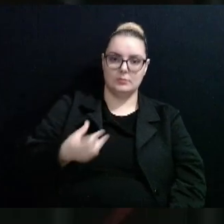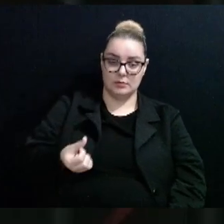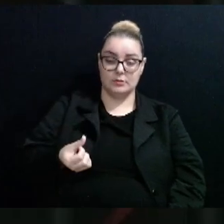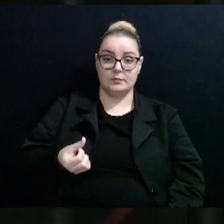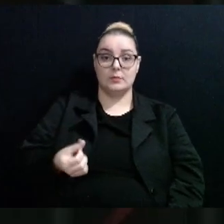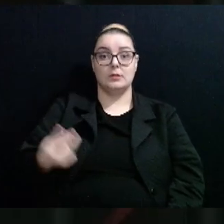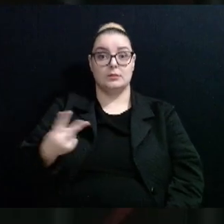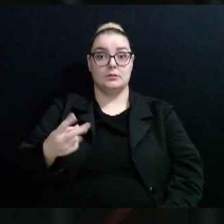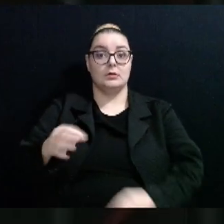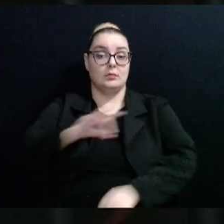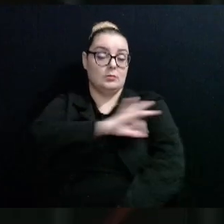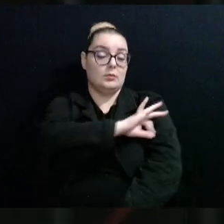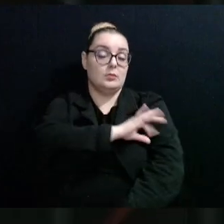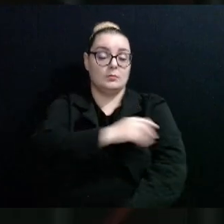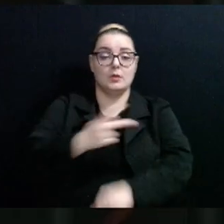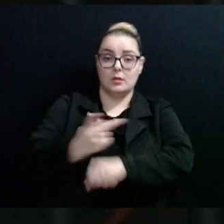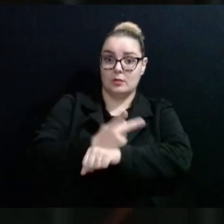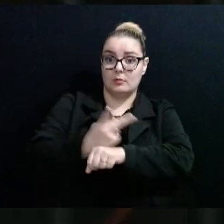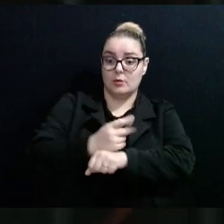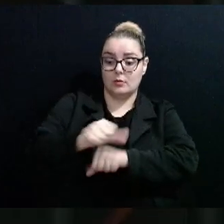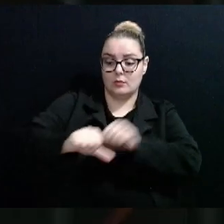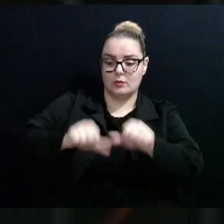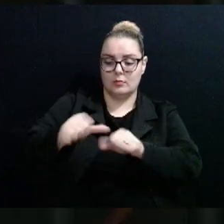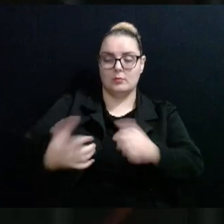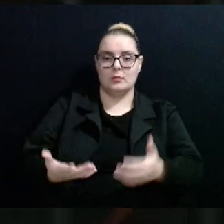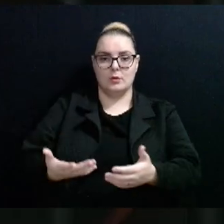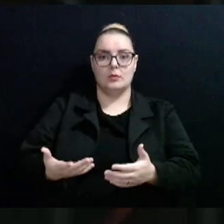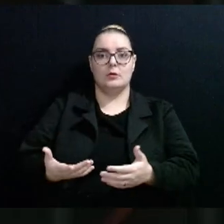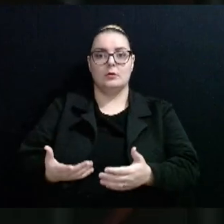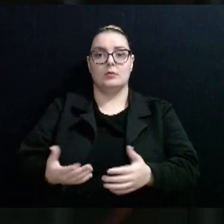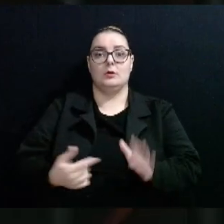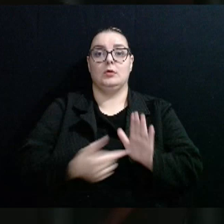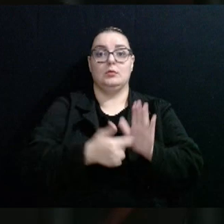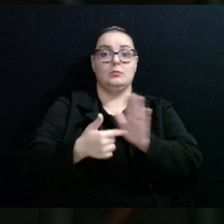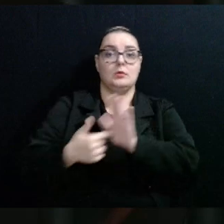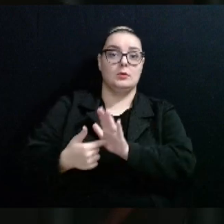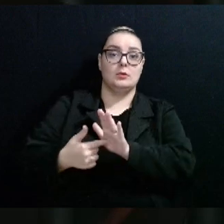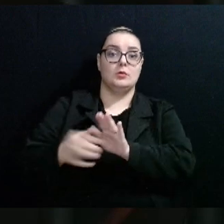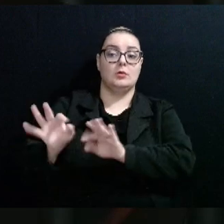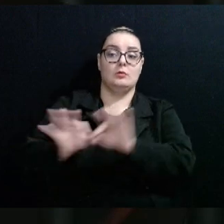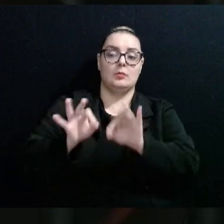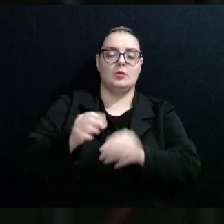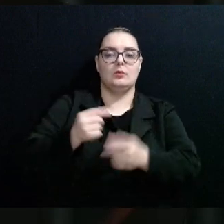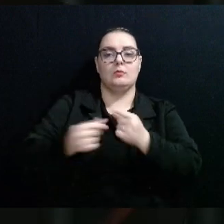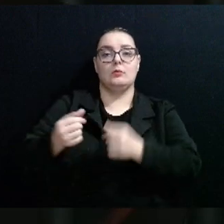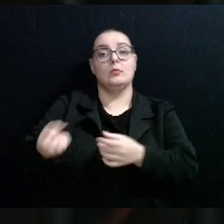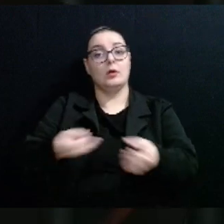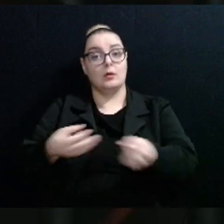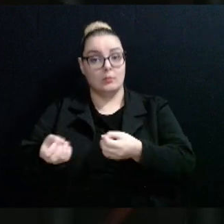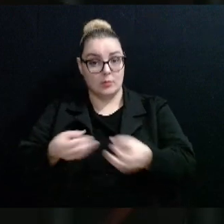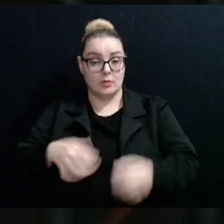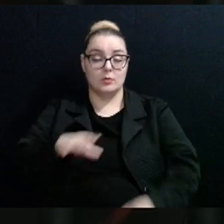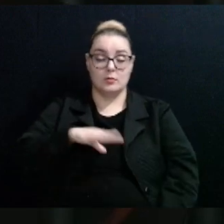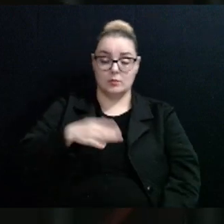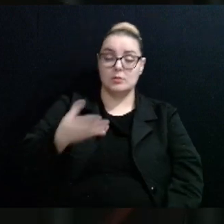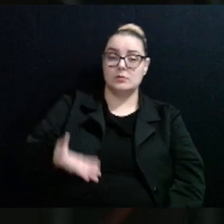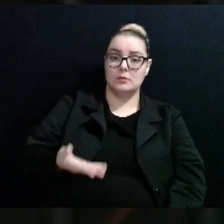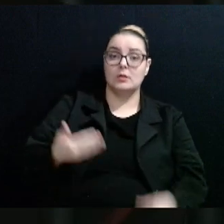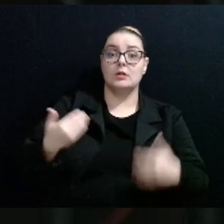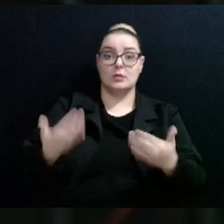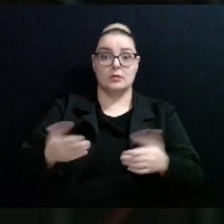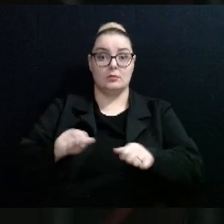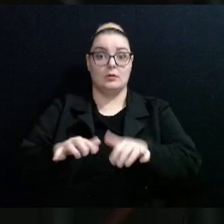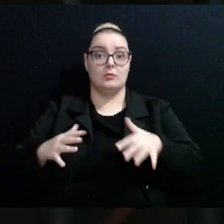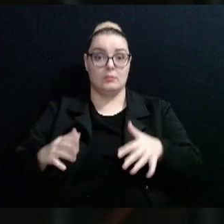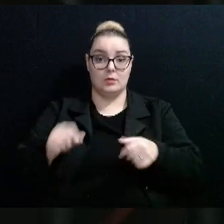mudanças buscam adequar os demonstrativos às projeções econômicas mais recentes do município. Então, as audiências serão realizadas